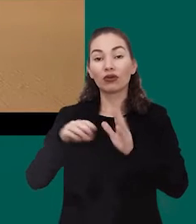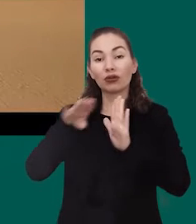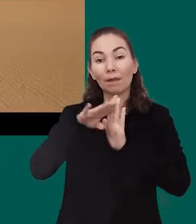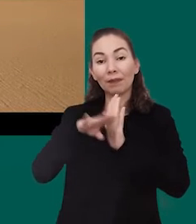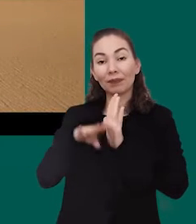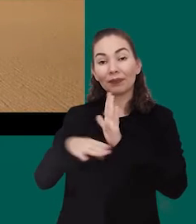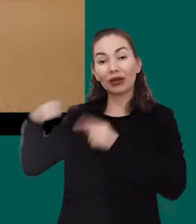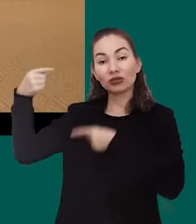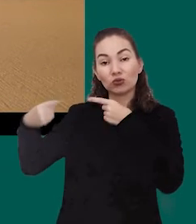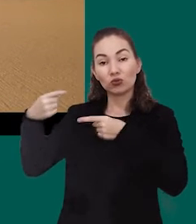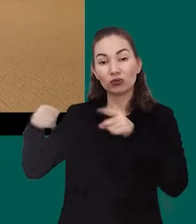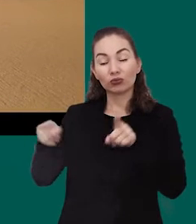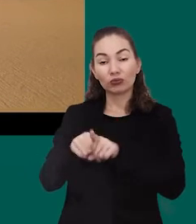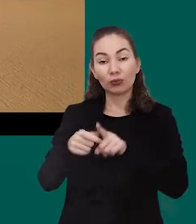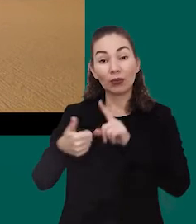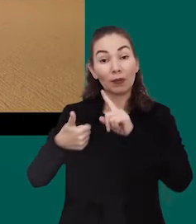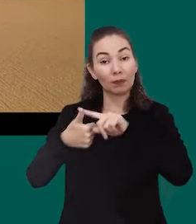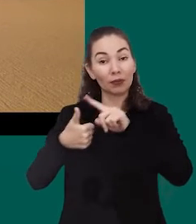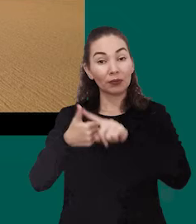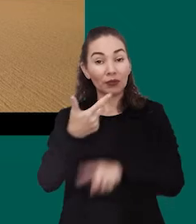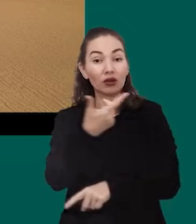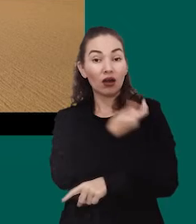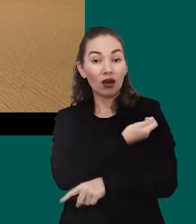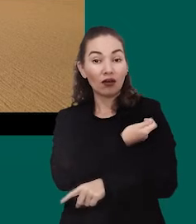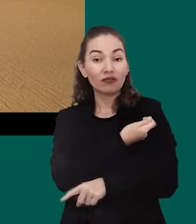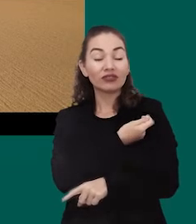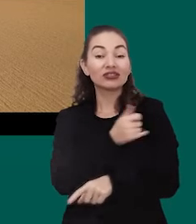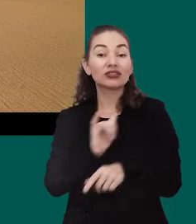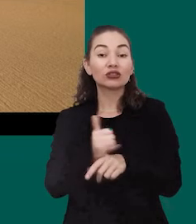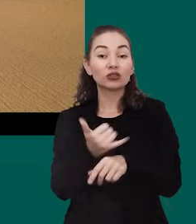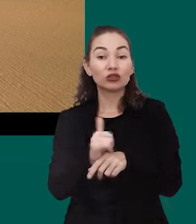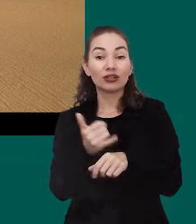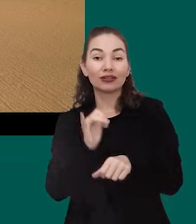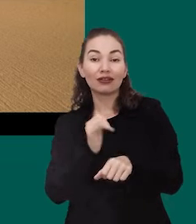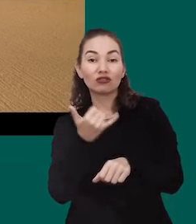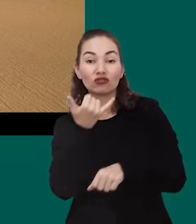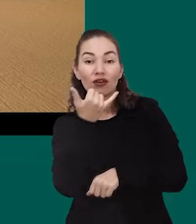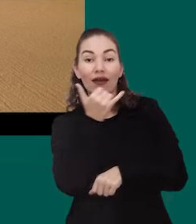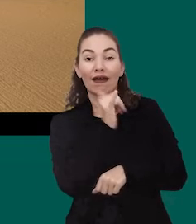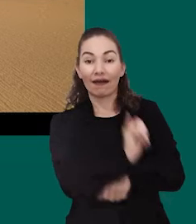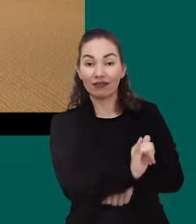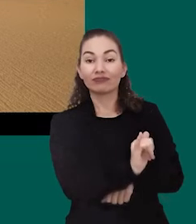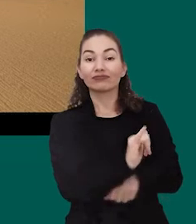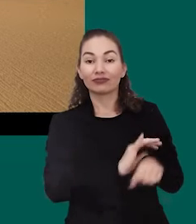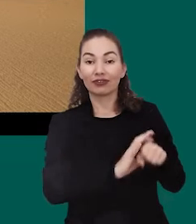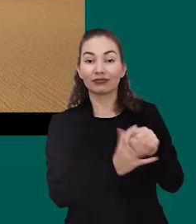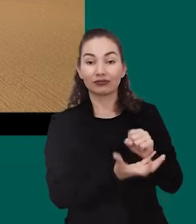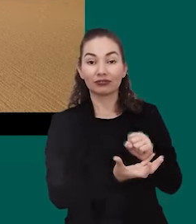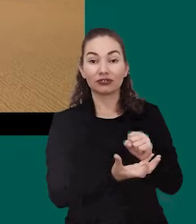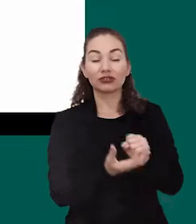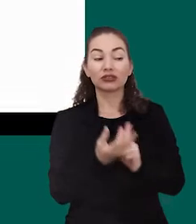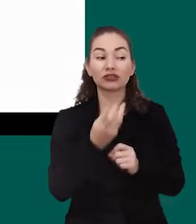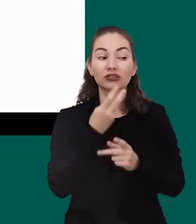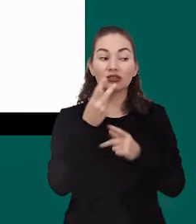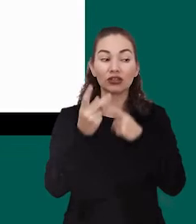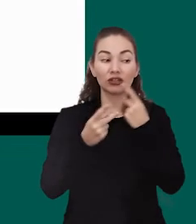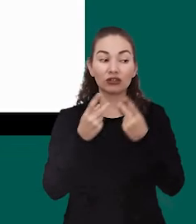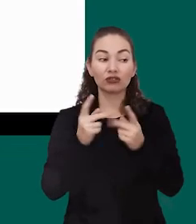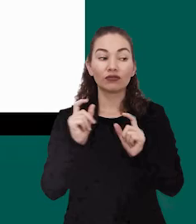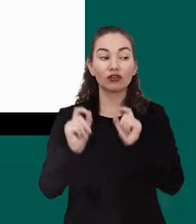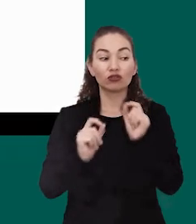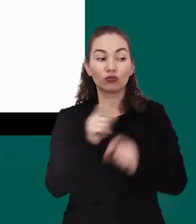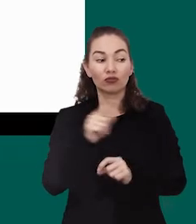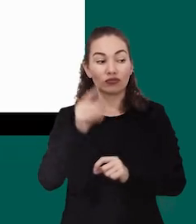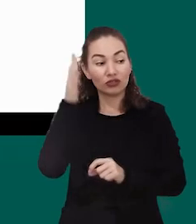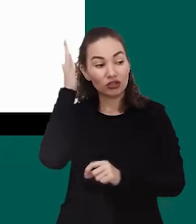discussão, tá? Primeiro, a origem da vacina como uma estratégia de prevenção. A gente vai falar, então, do Jenner e do Pasteur, que muitos de vocês